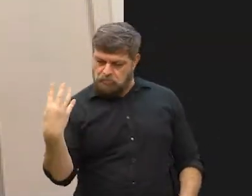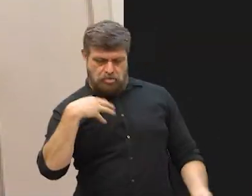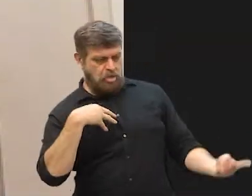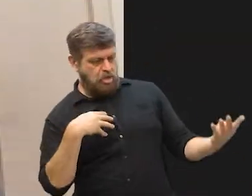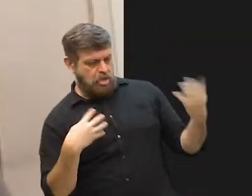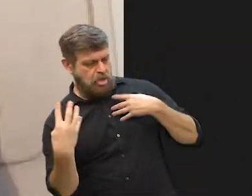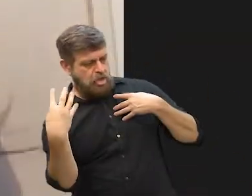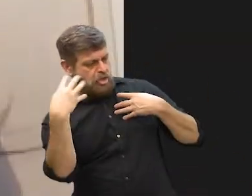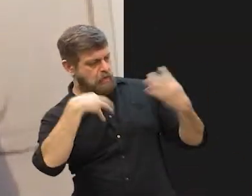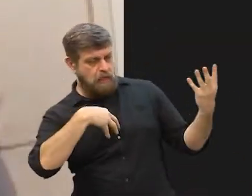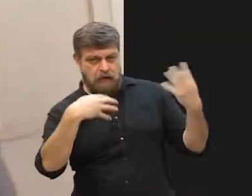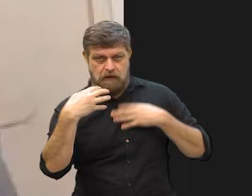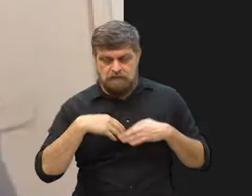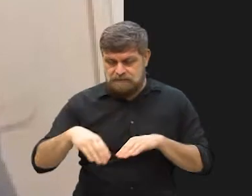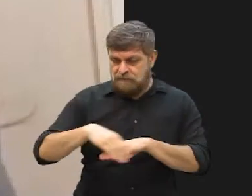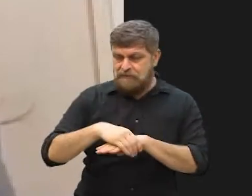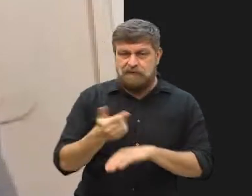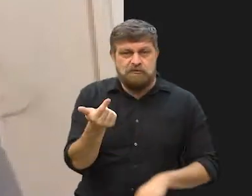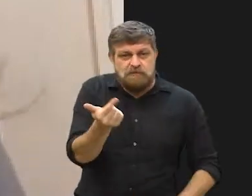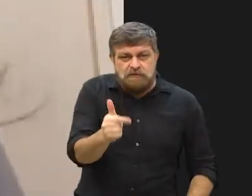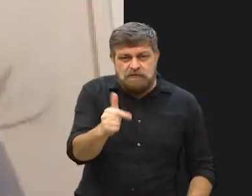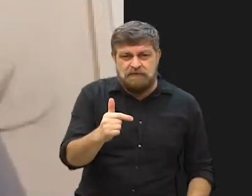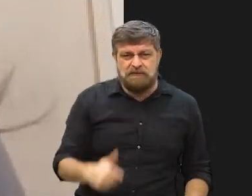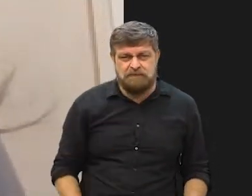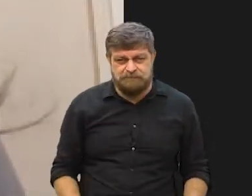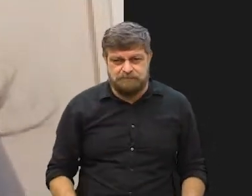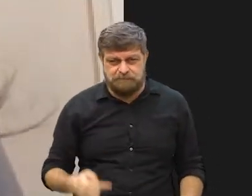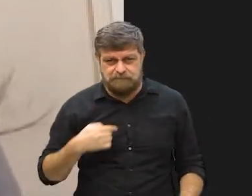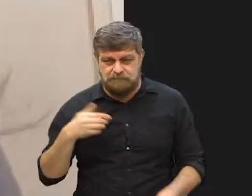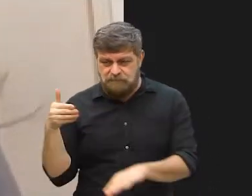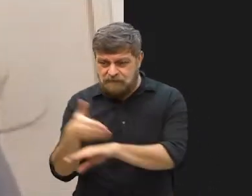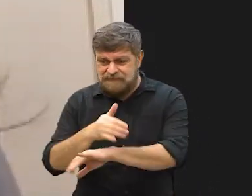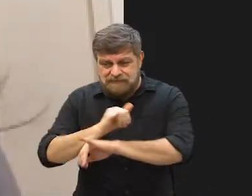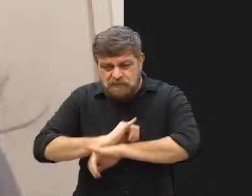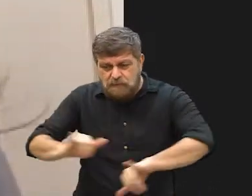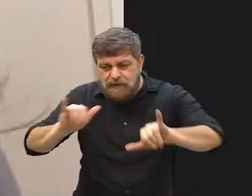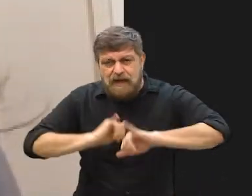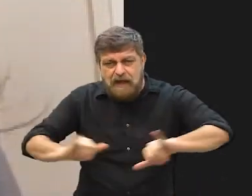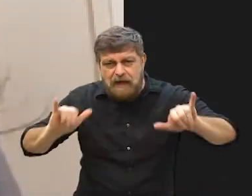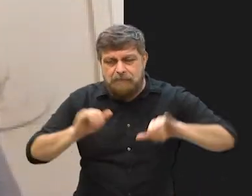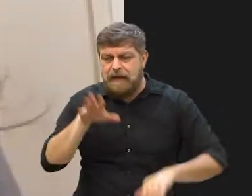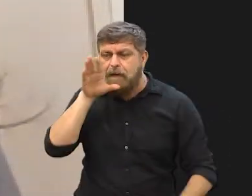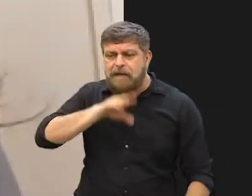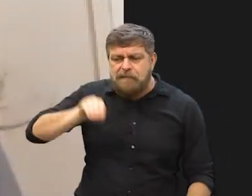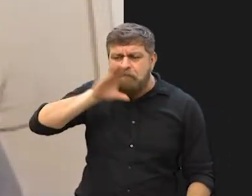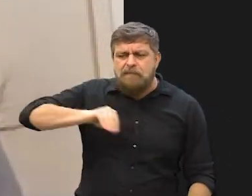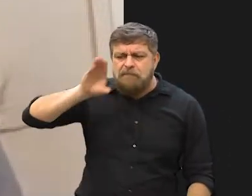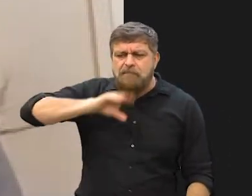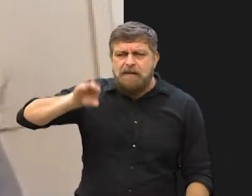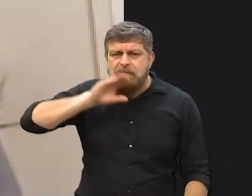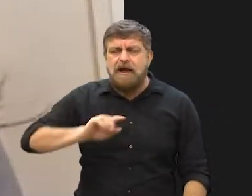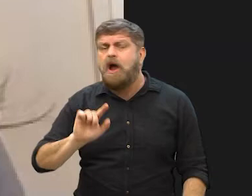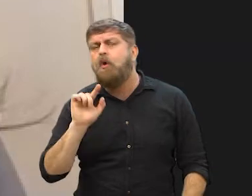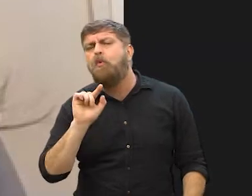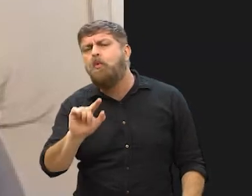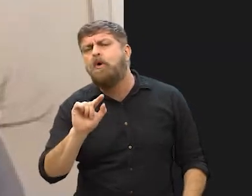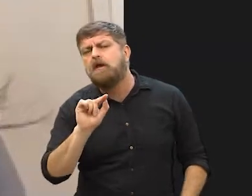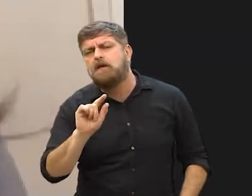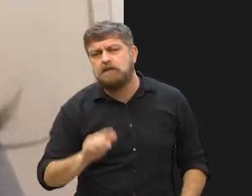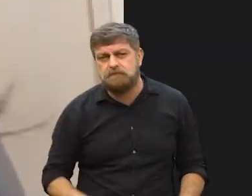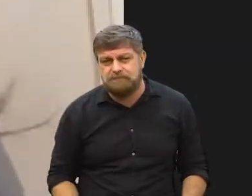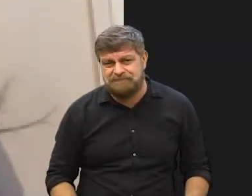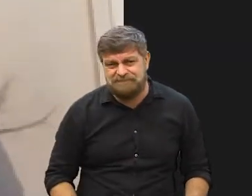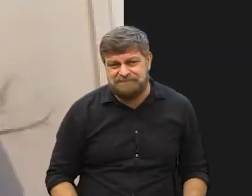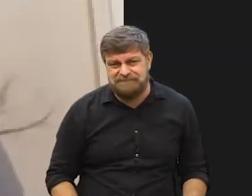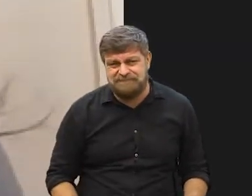e não tem. E eu percebo, a gente participou agora de uma campanha falando sobre isso, né? Do quanto